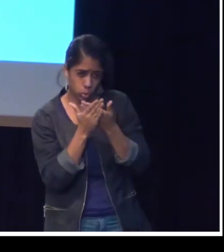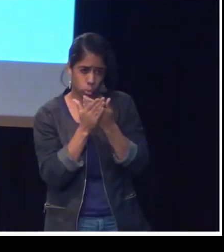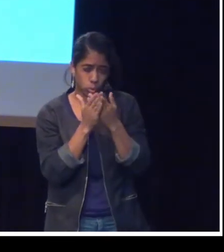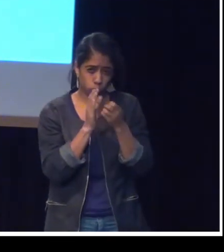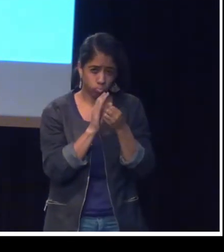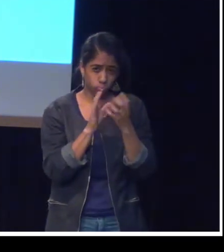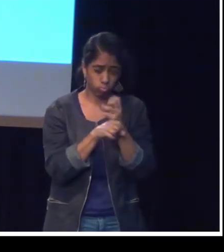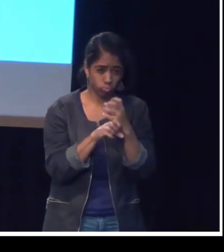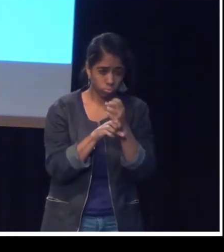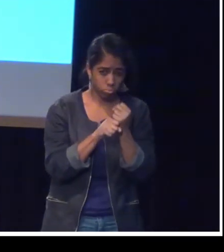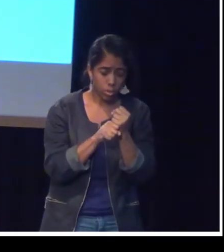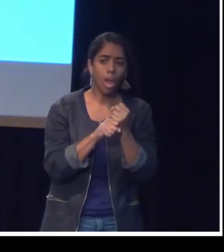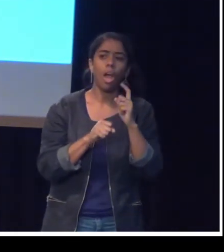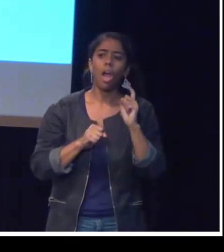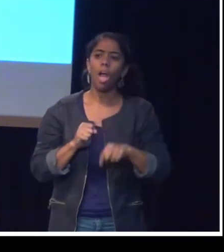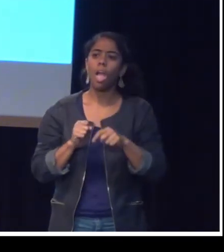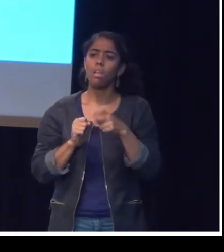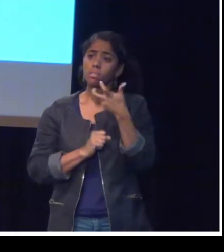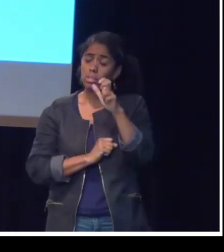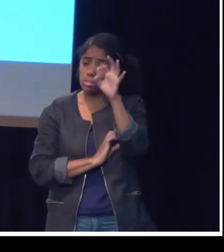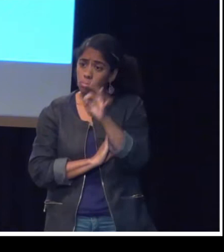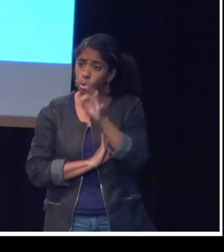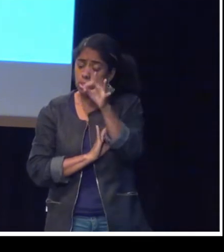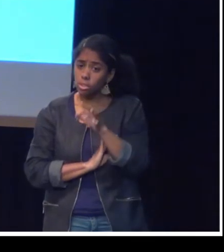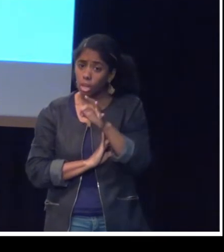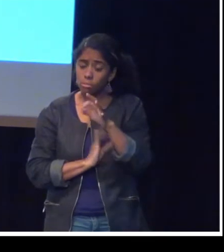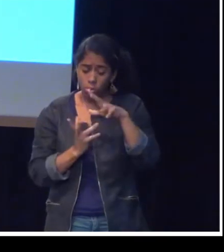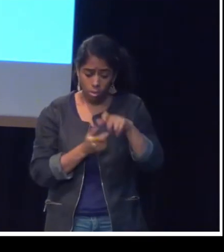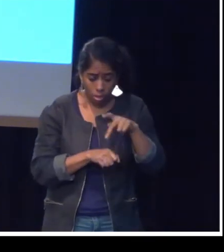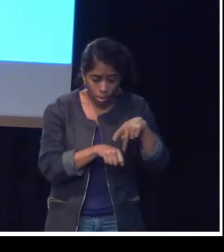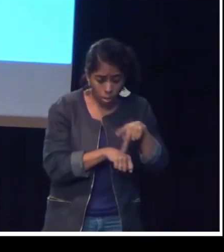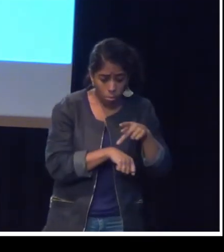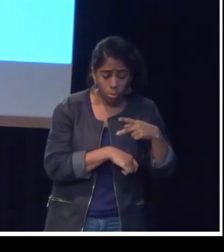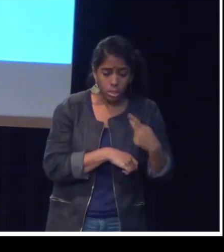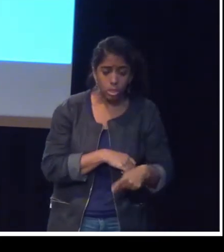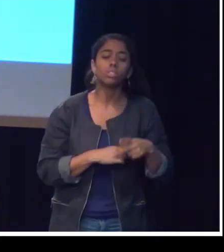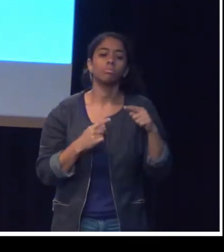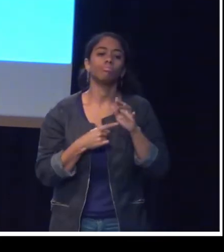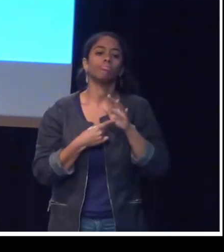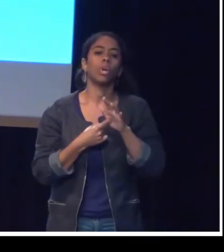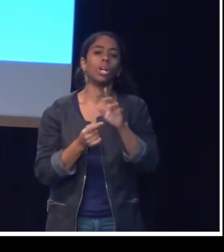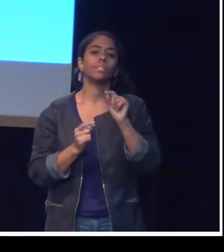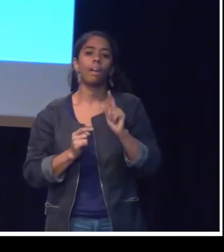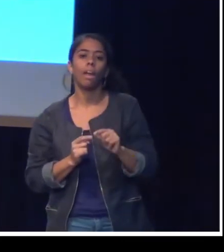da população no país tem zumbido, ou então algum sintoma que indica perda auditiva.